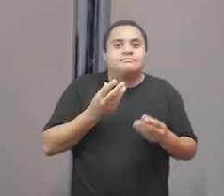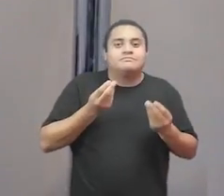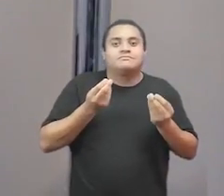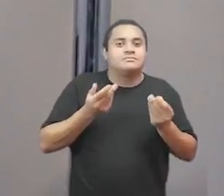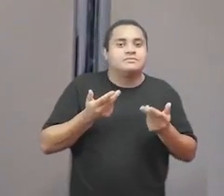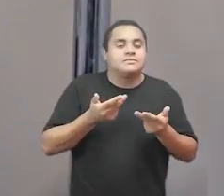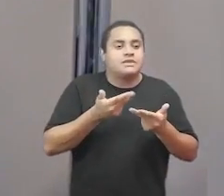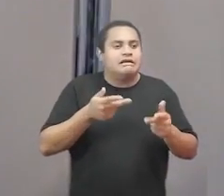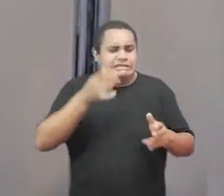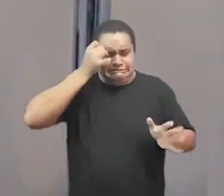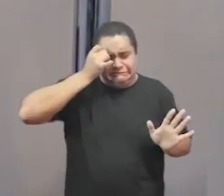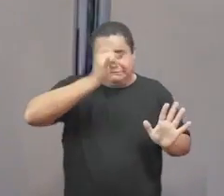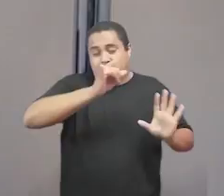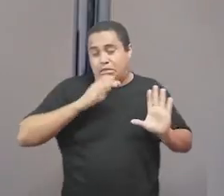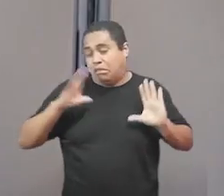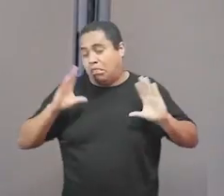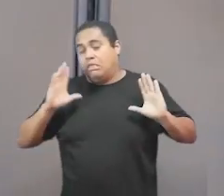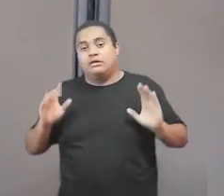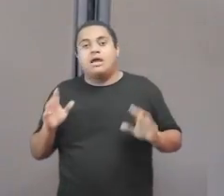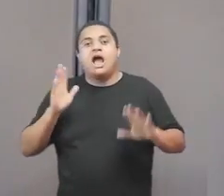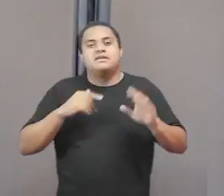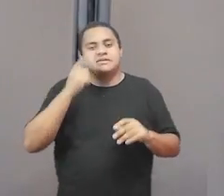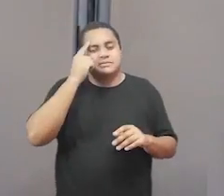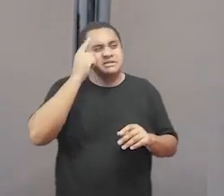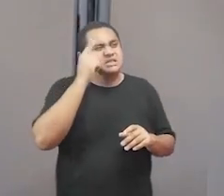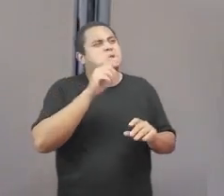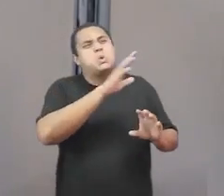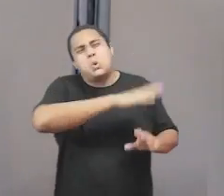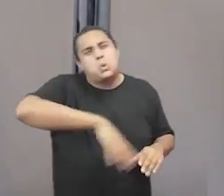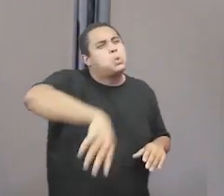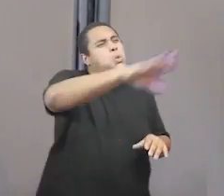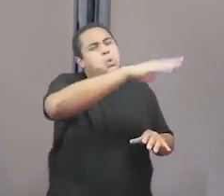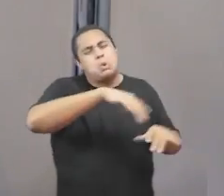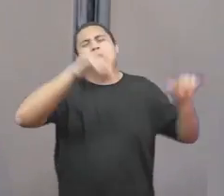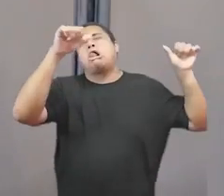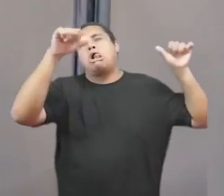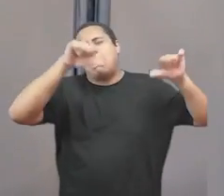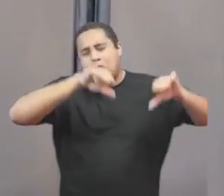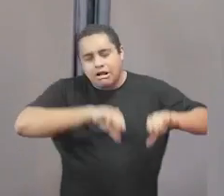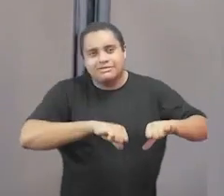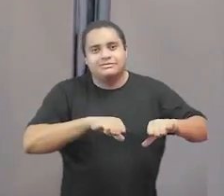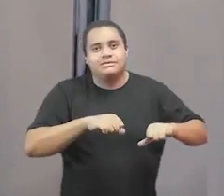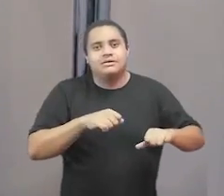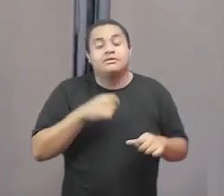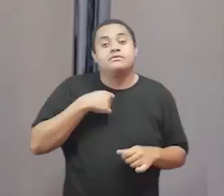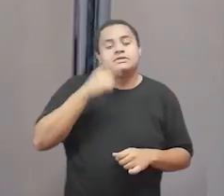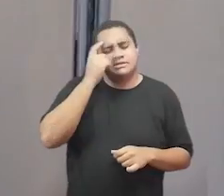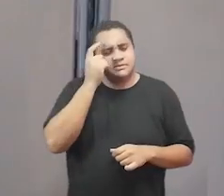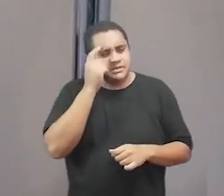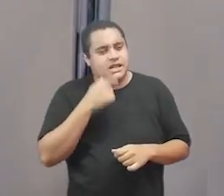nos proteger, já rejeita. E a gente faz uma coisa muito feia, que é generalizar. Ou seja, baseado no conceito que você